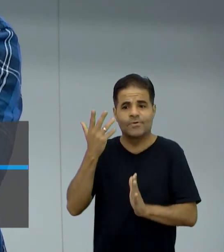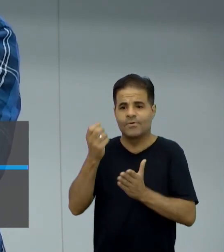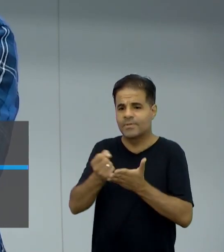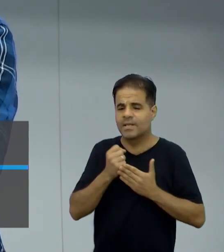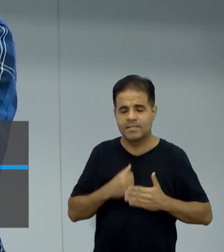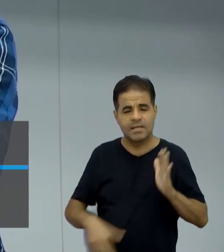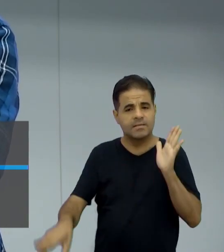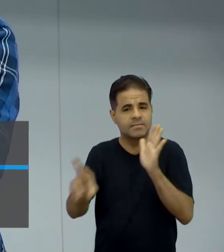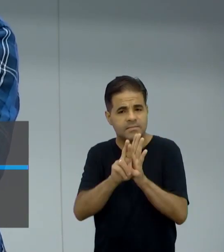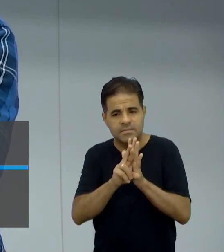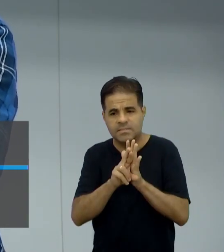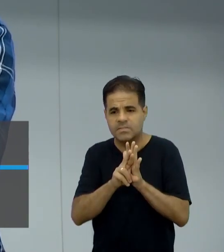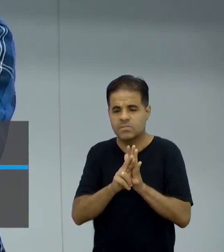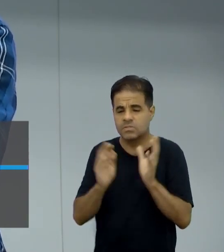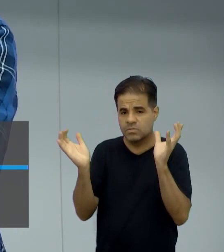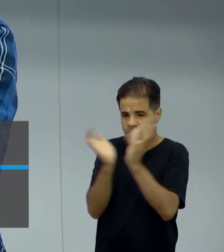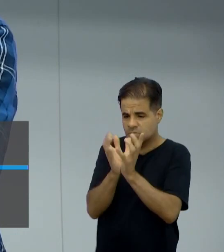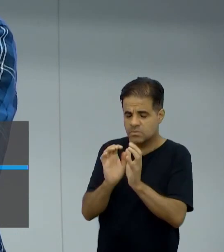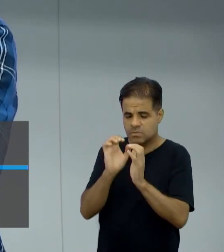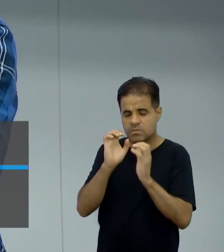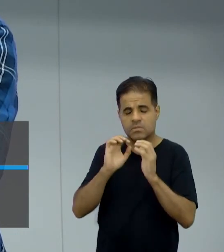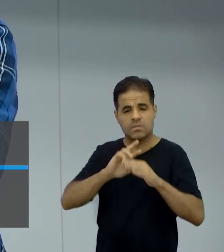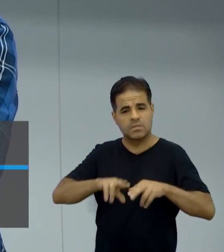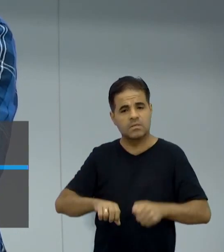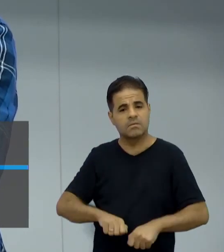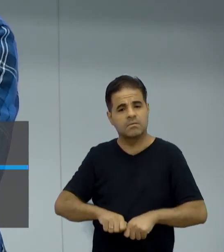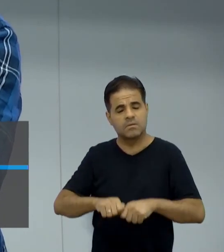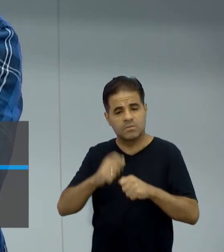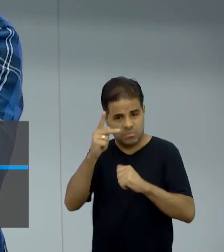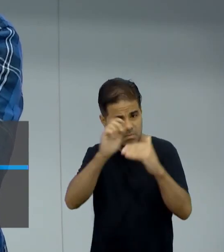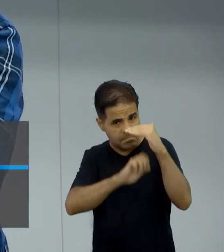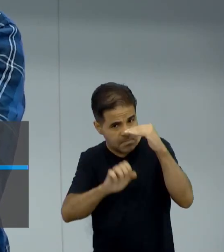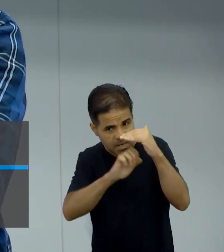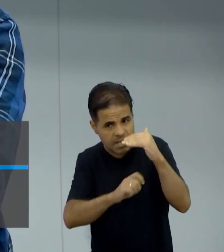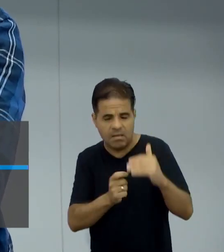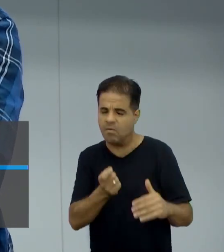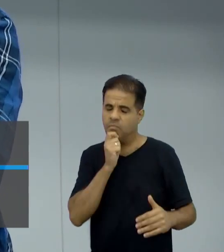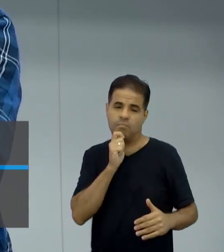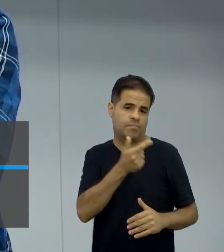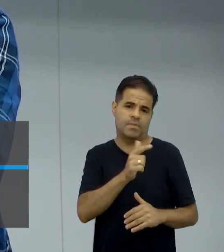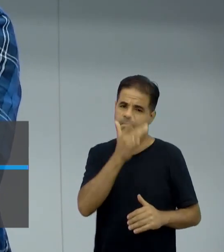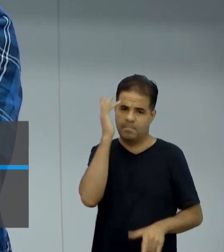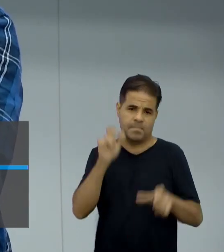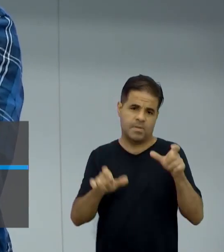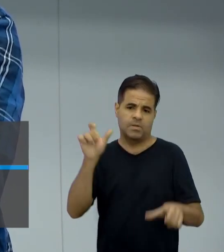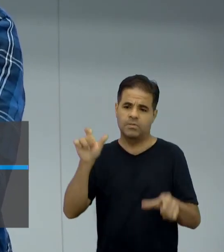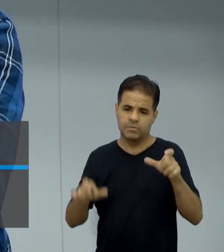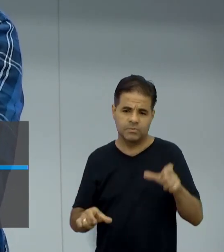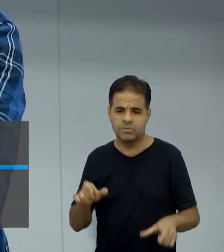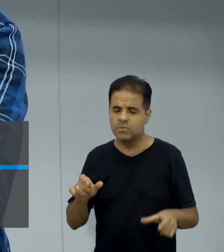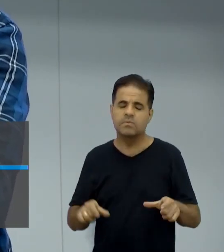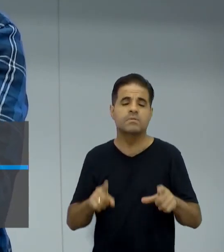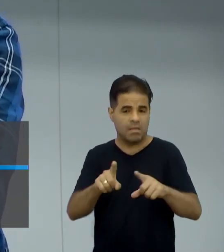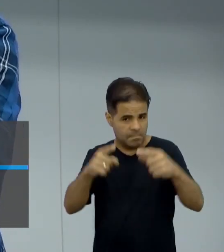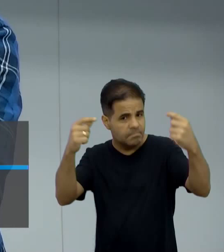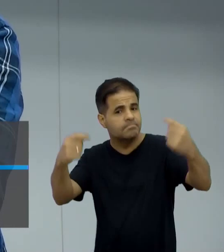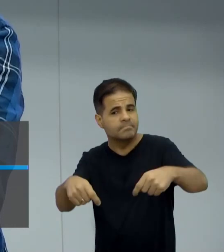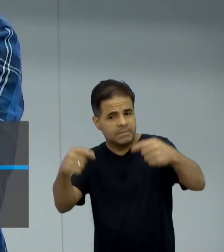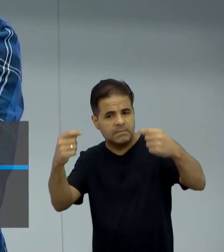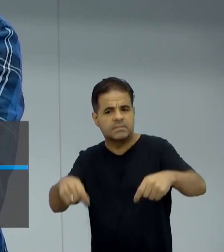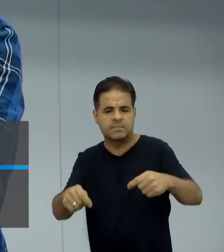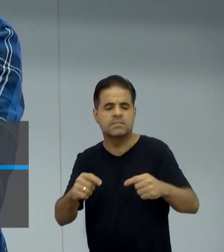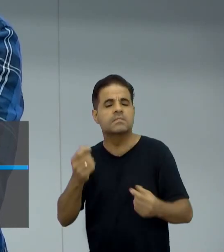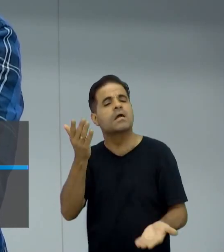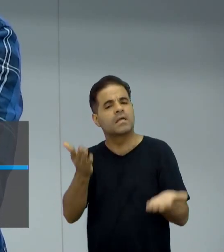maior representatividade para um grupo étnico, mas na sua empresa você não tem essas pessoas. Então, é necessário ter